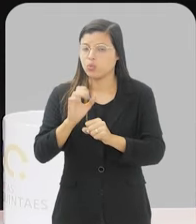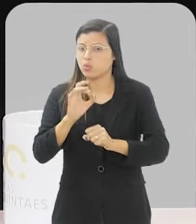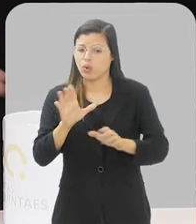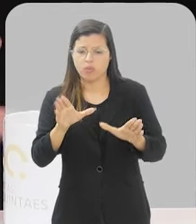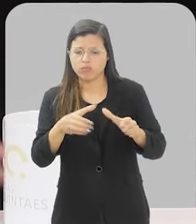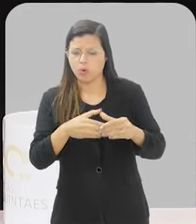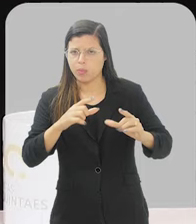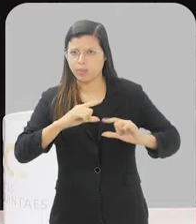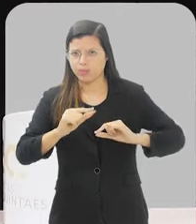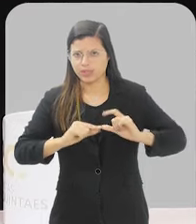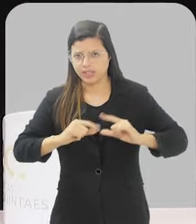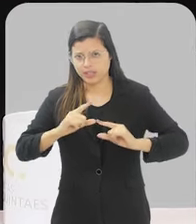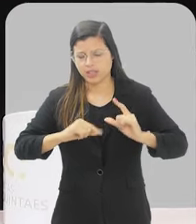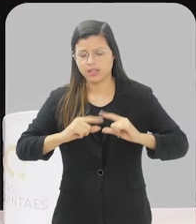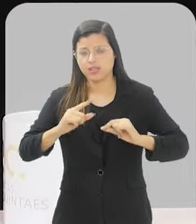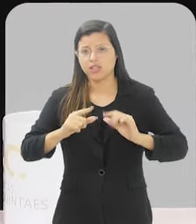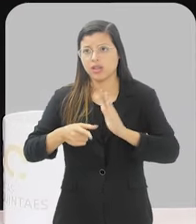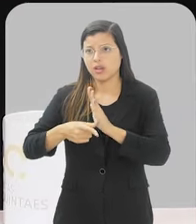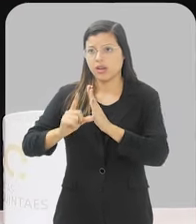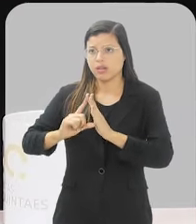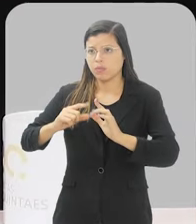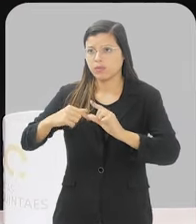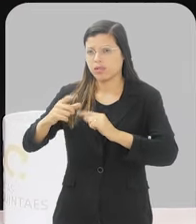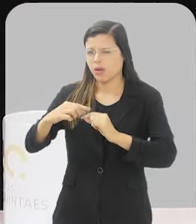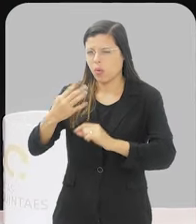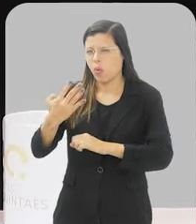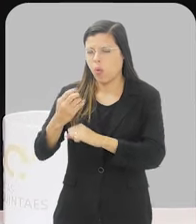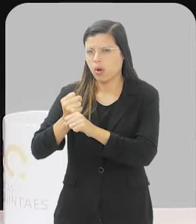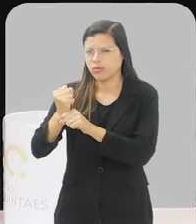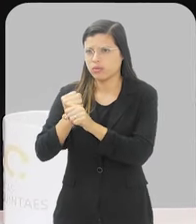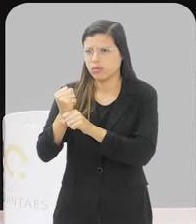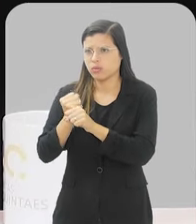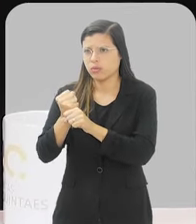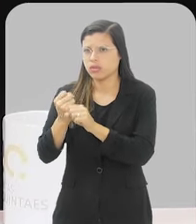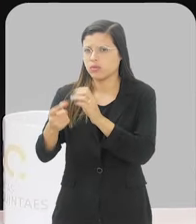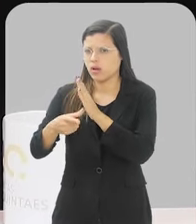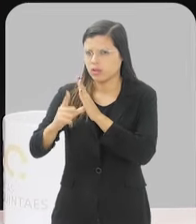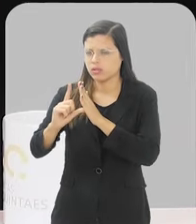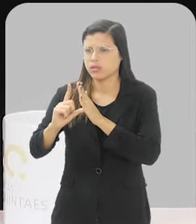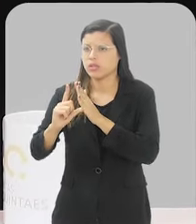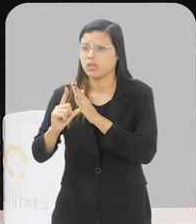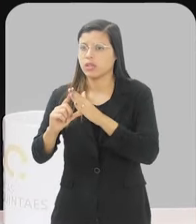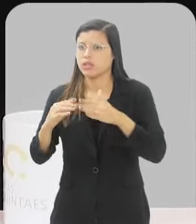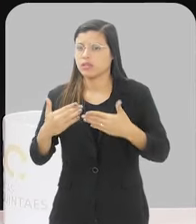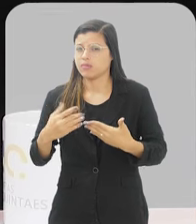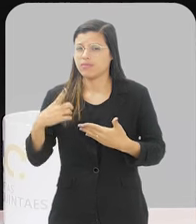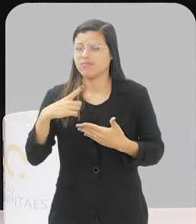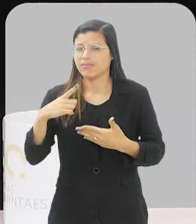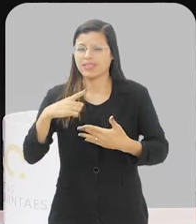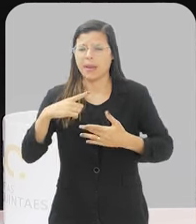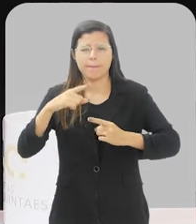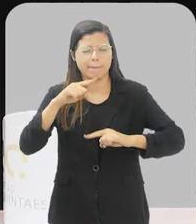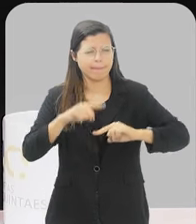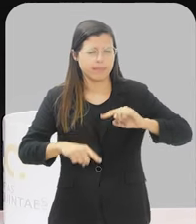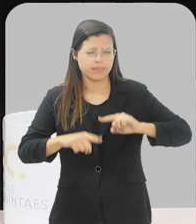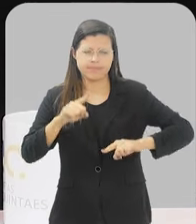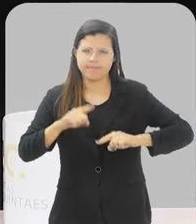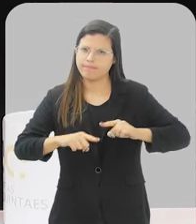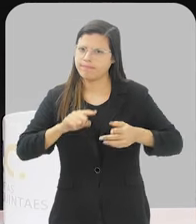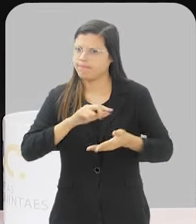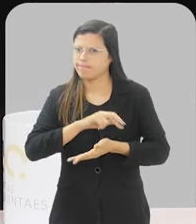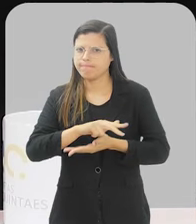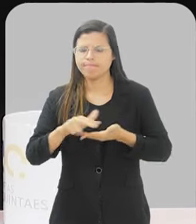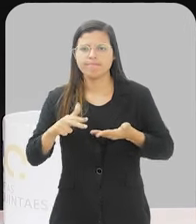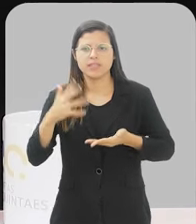mocidade. Antes de mocidade, ainda teve uns 4 anos antes de eu chegar à mocidade. Então, eu tenho muito material